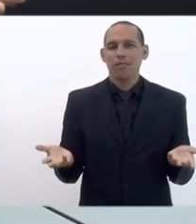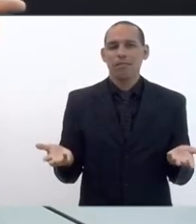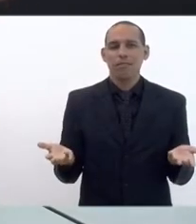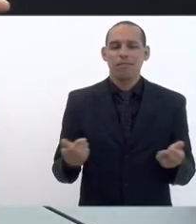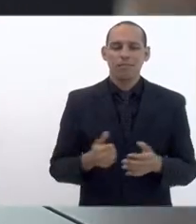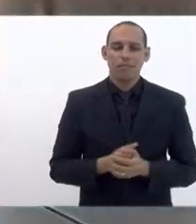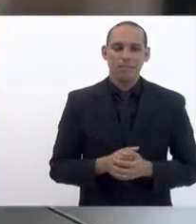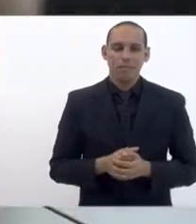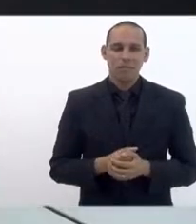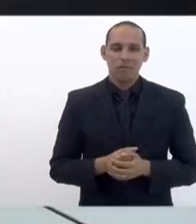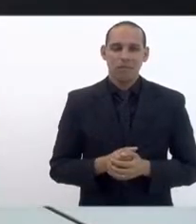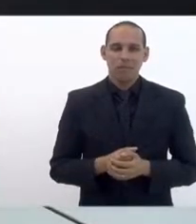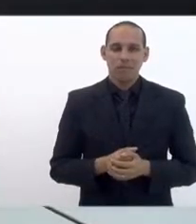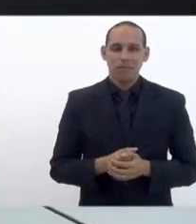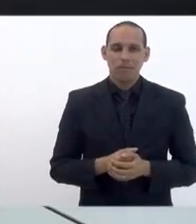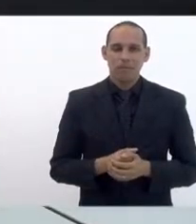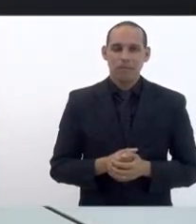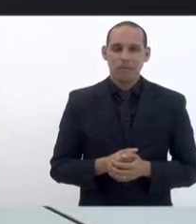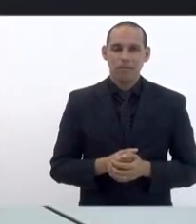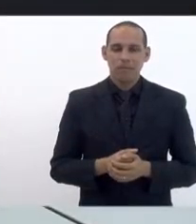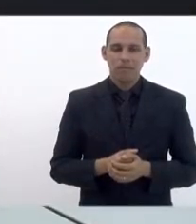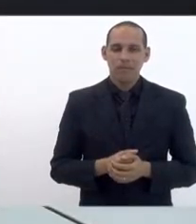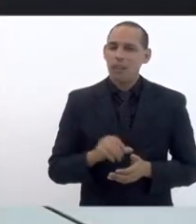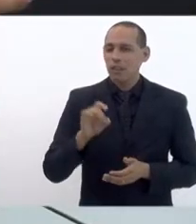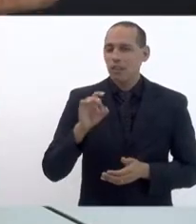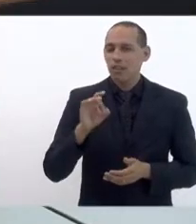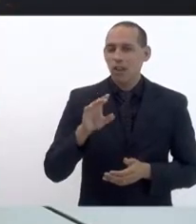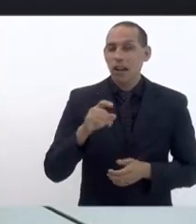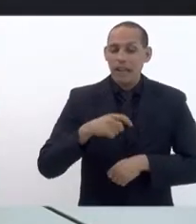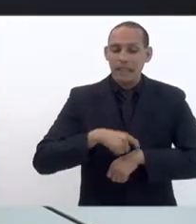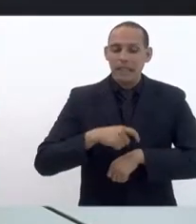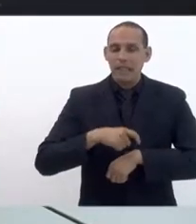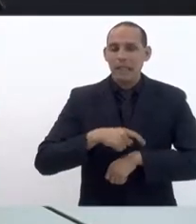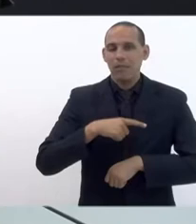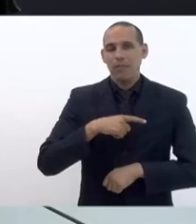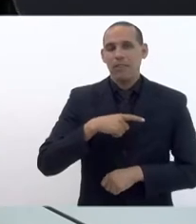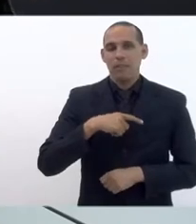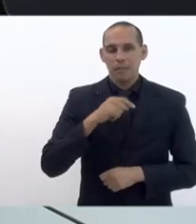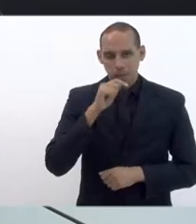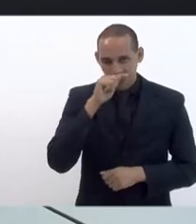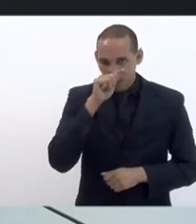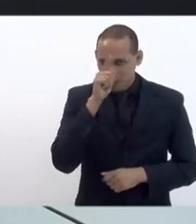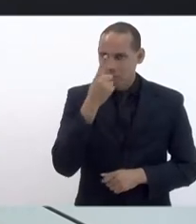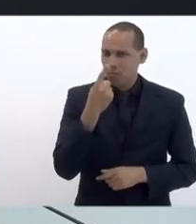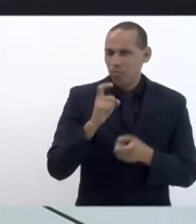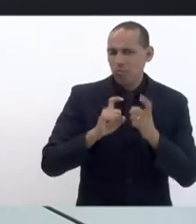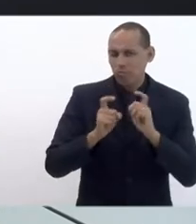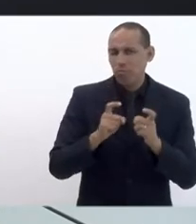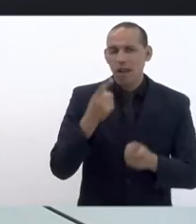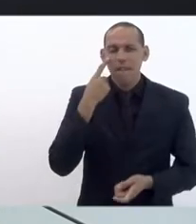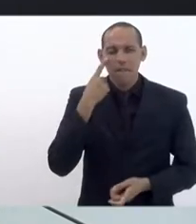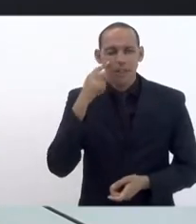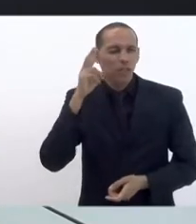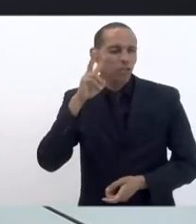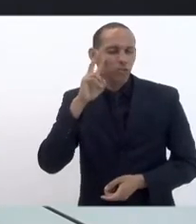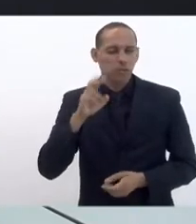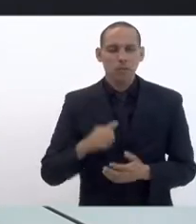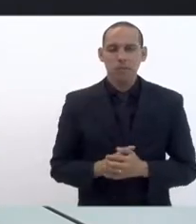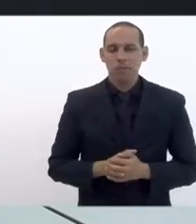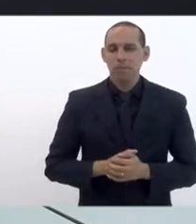queira. Se o senhor quiser... Não. Eu... É só para dar tempo, uma sessãozinha, aqui, só para a gente ver esse histórico, só